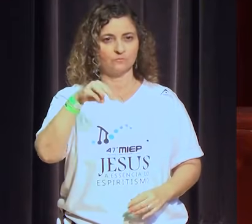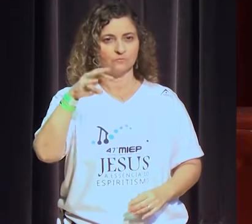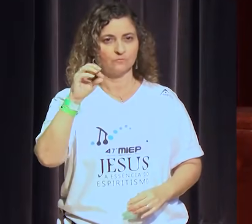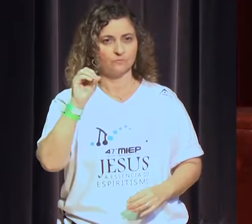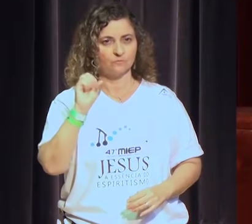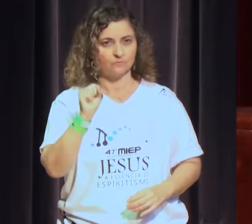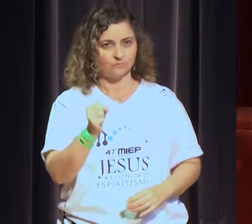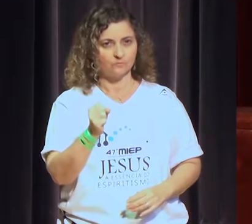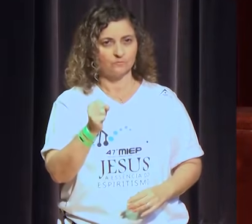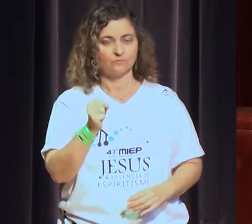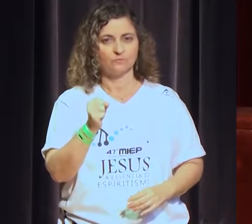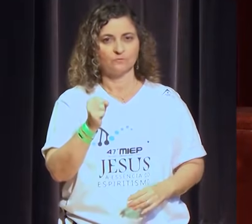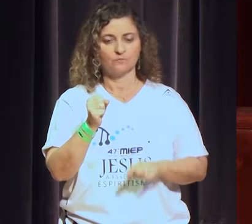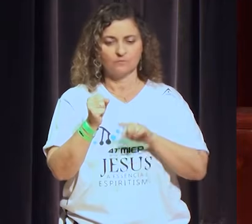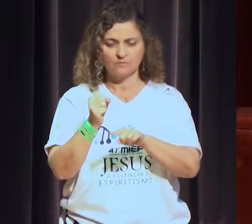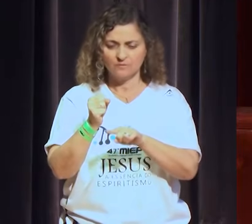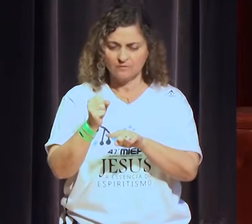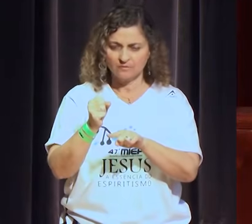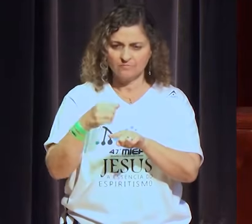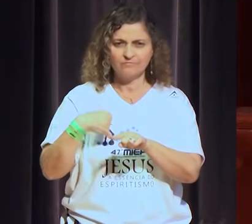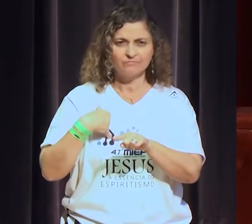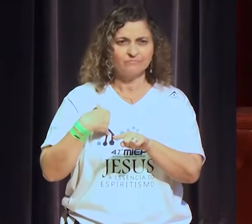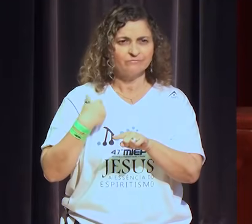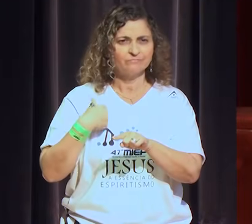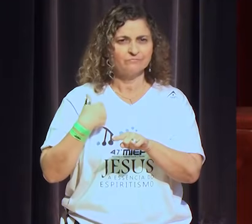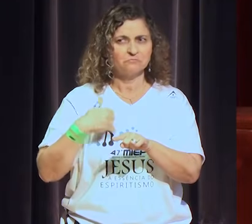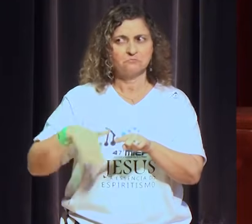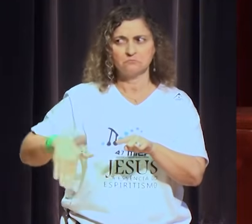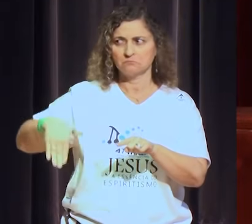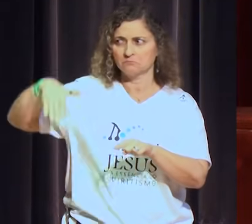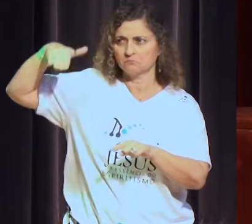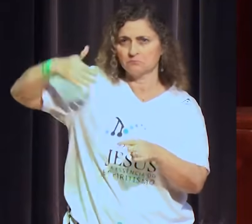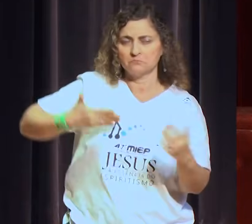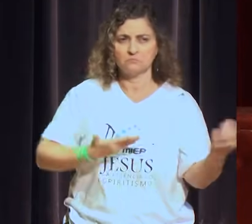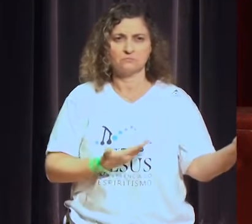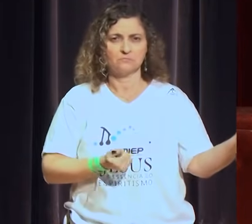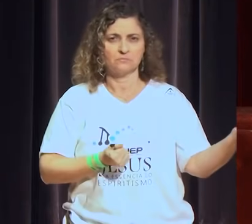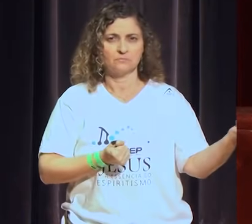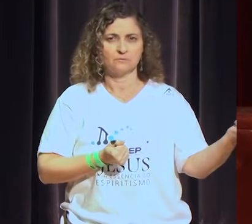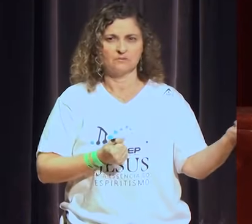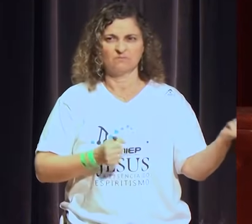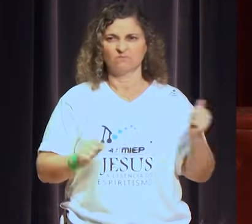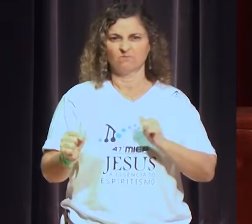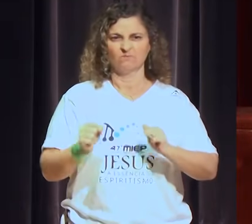um filho adolescente rebelde. Tema aí do Rossano. O